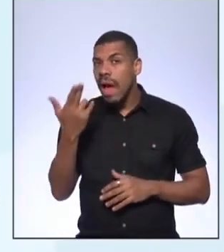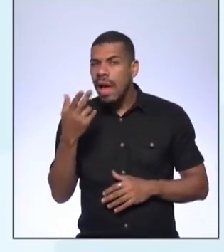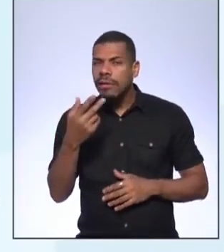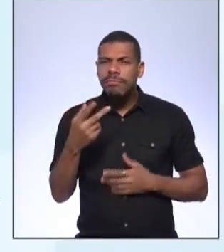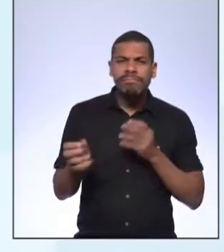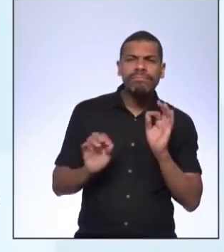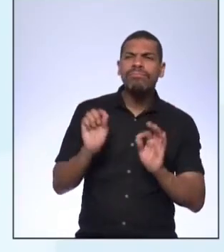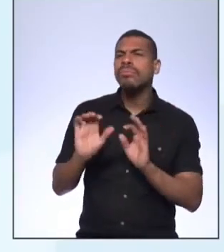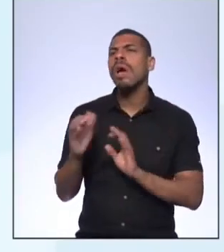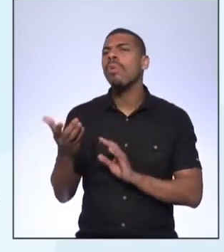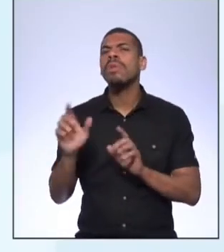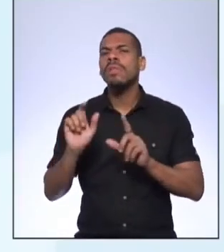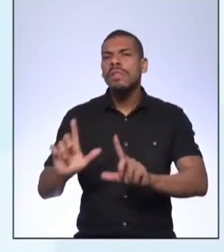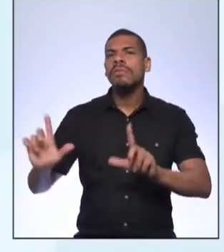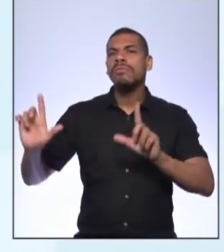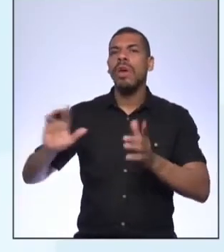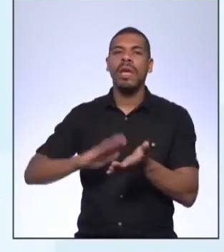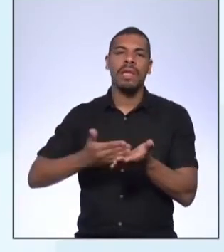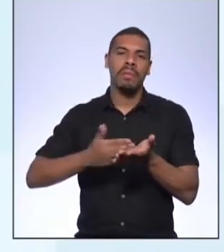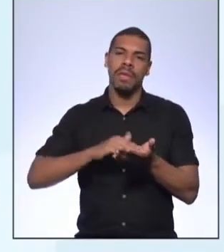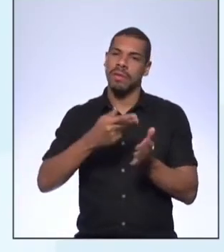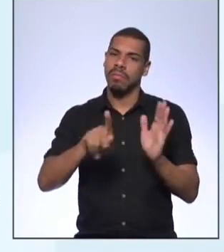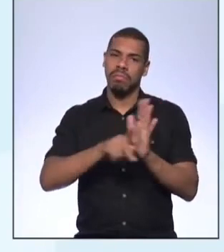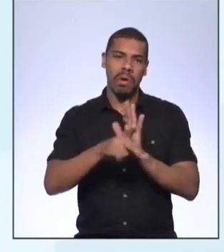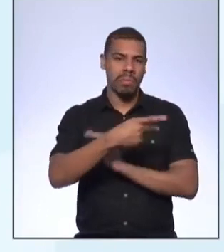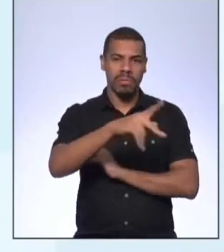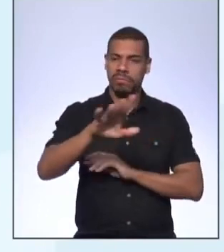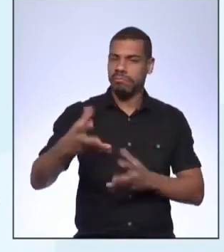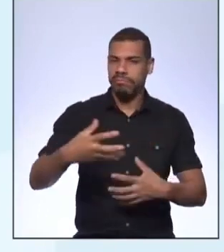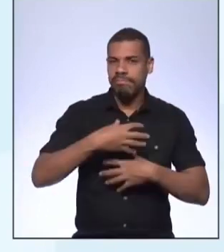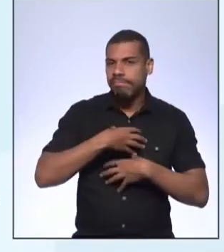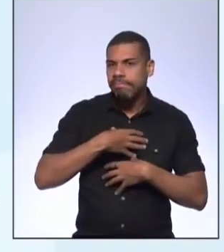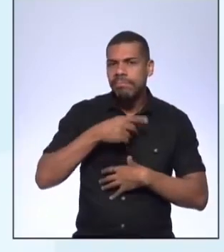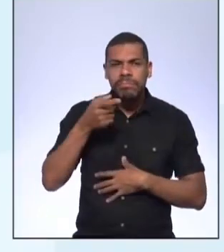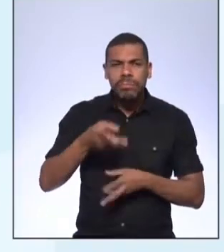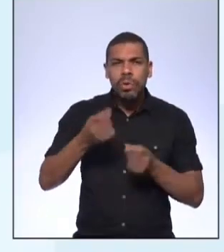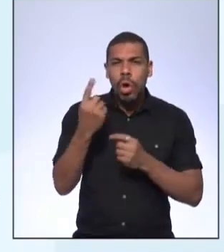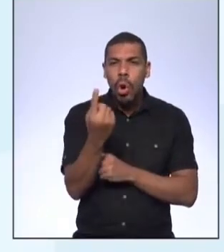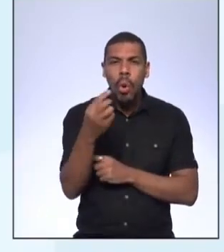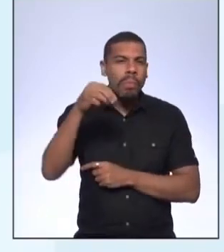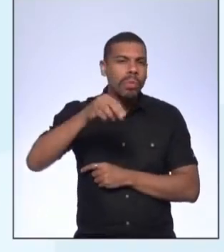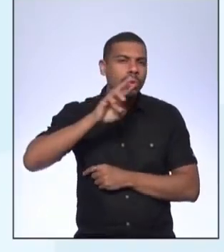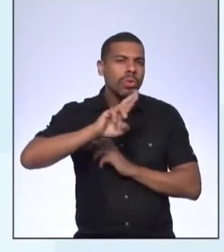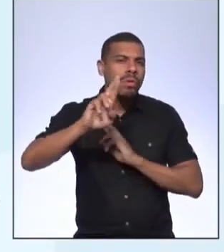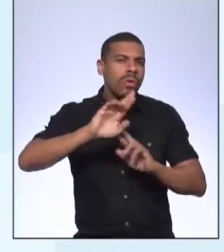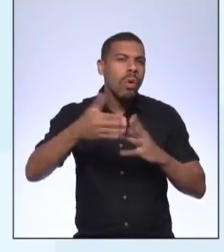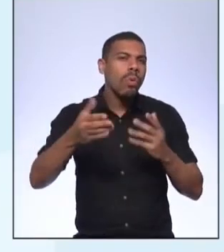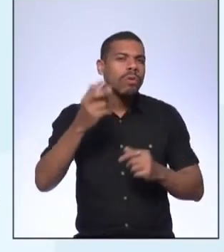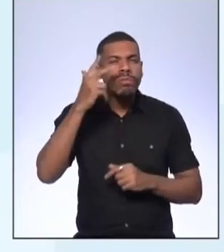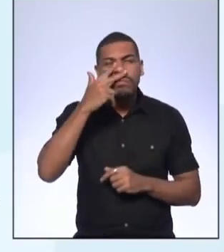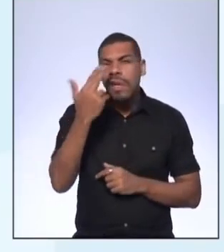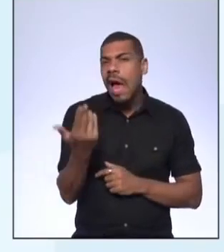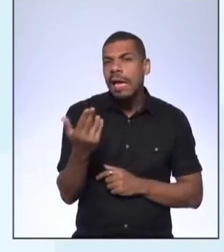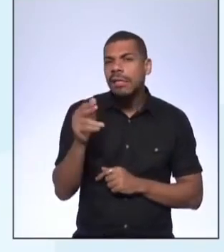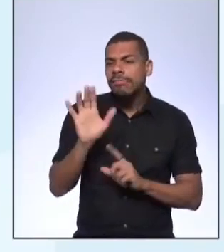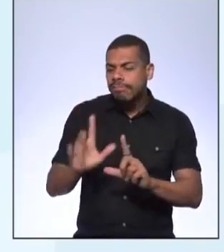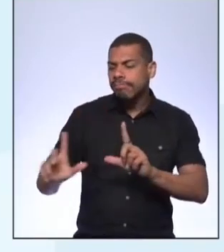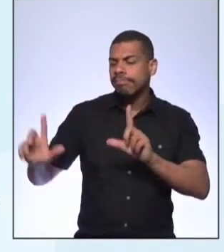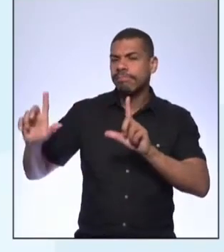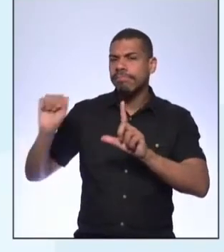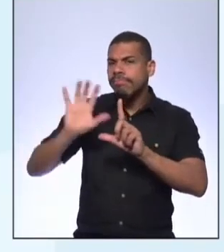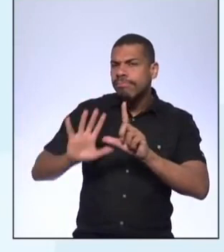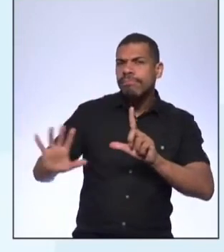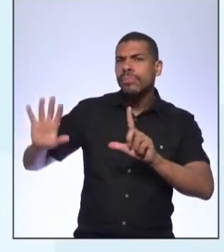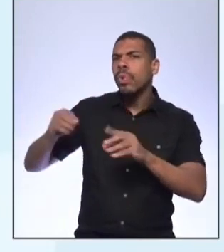que está acontecendo, é a interpretação de vocês. Vocês vão olhar a tela e em 1 minuto vocês vão colocar as primeiras impressões que vocês tiveram,